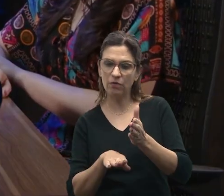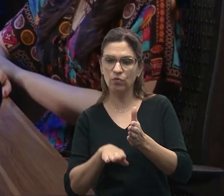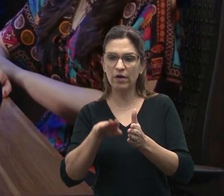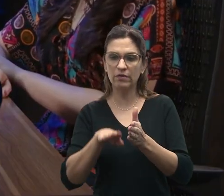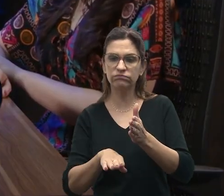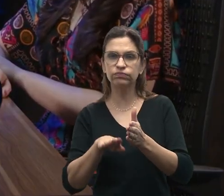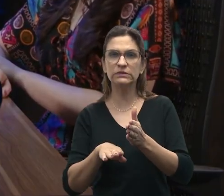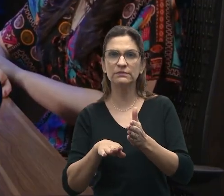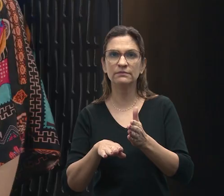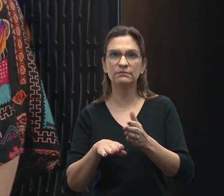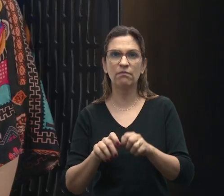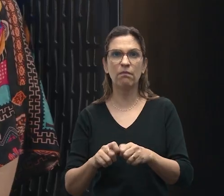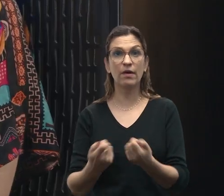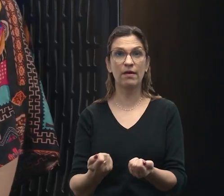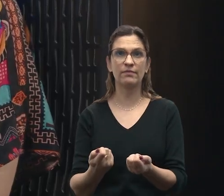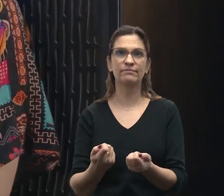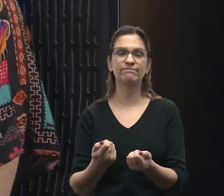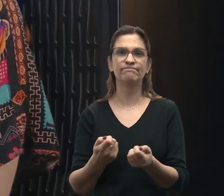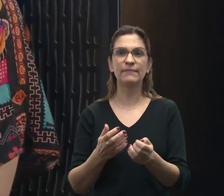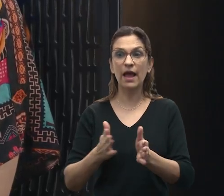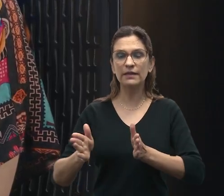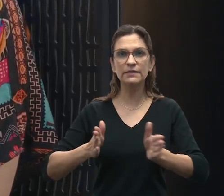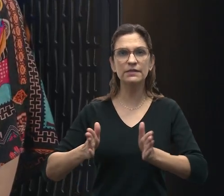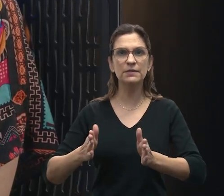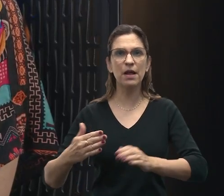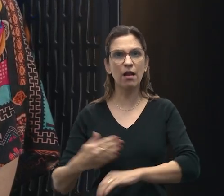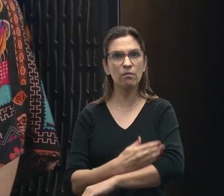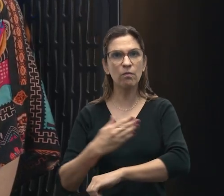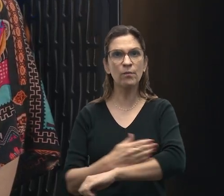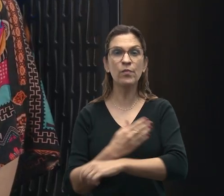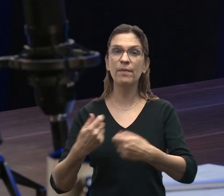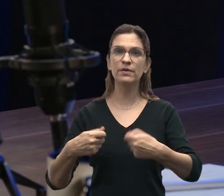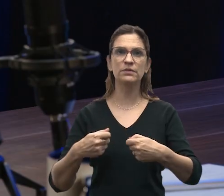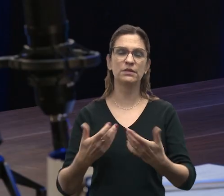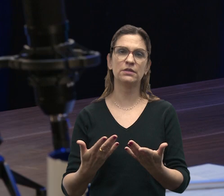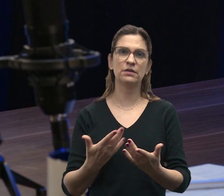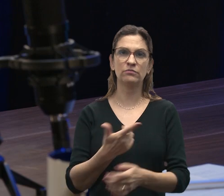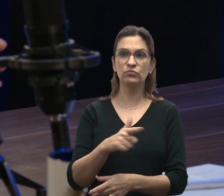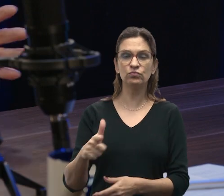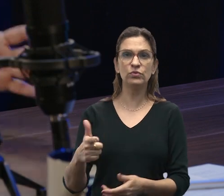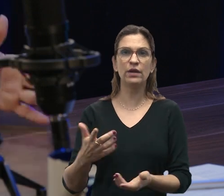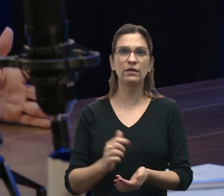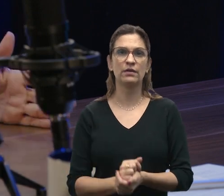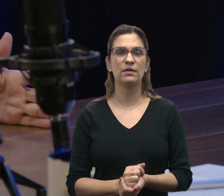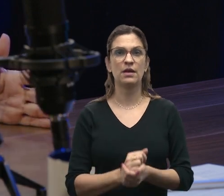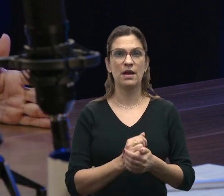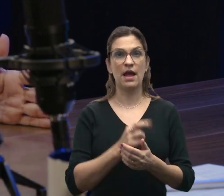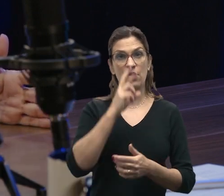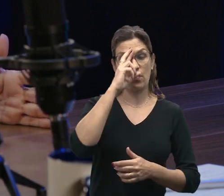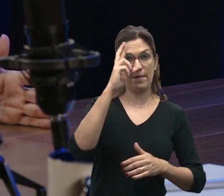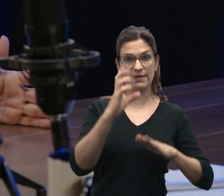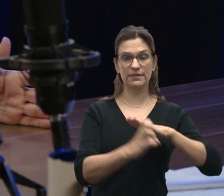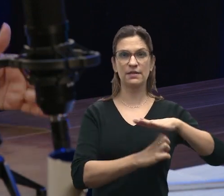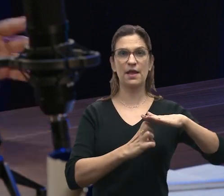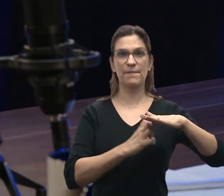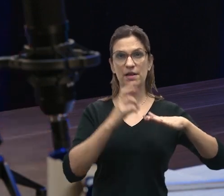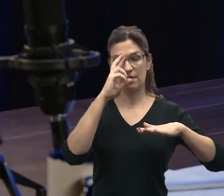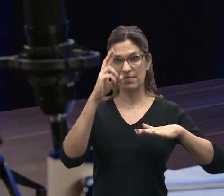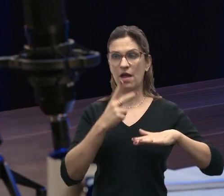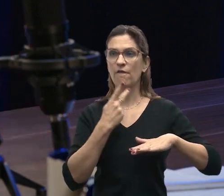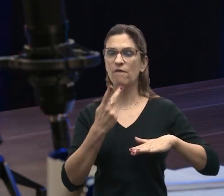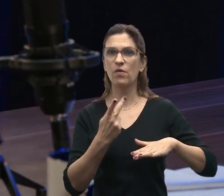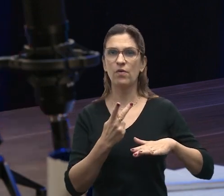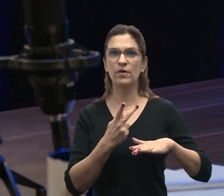que ter elevador acessível. Aí o representante da concessionária disse, olha, ele sai da garagem funcionando,